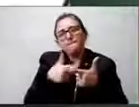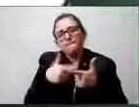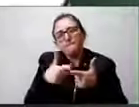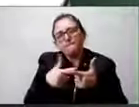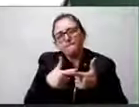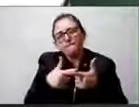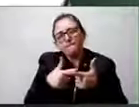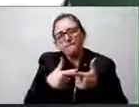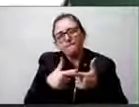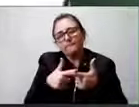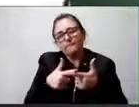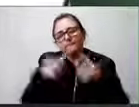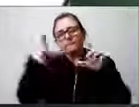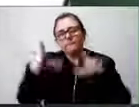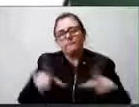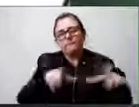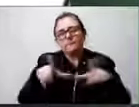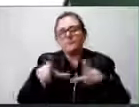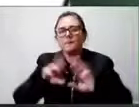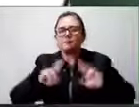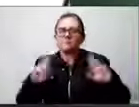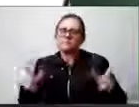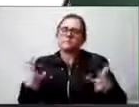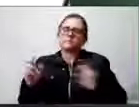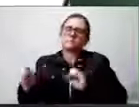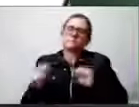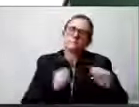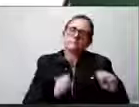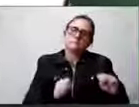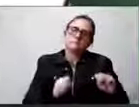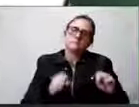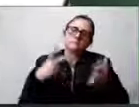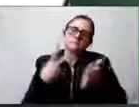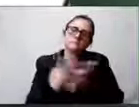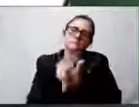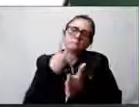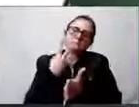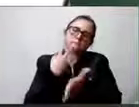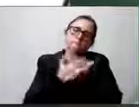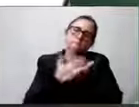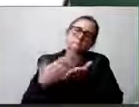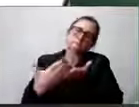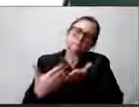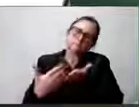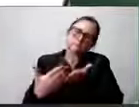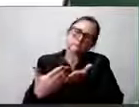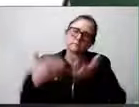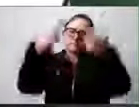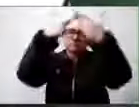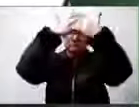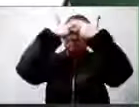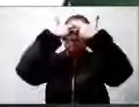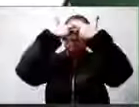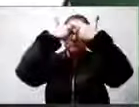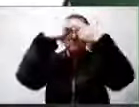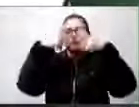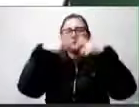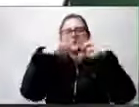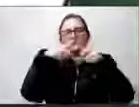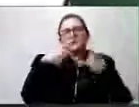num terreno diferente, que pode acontecer no início por esse trauma inicial, mas, claro,